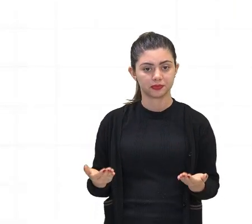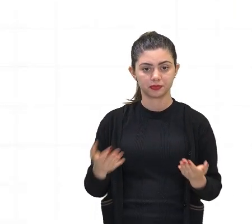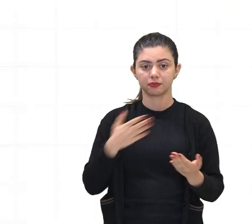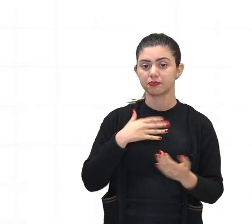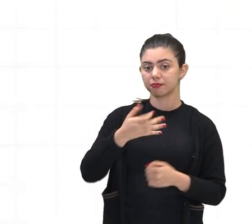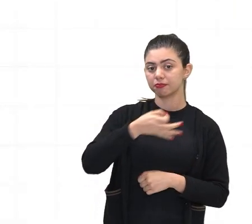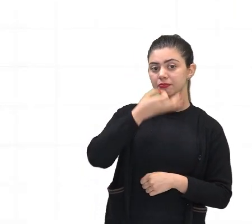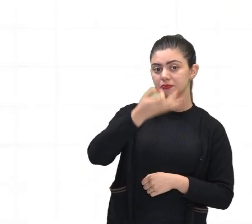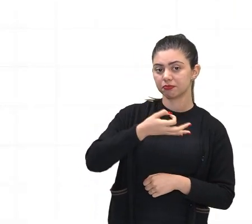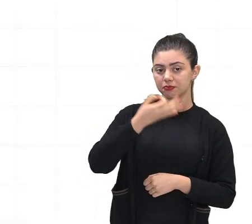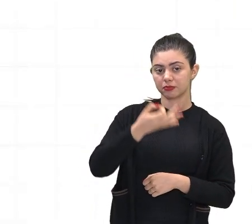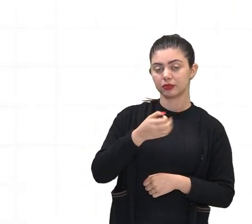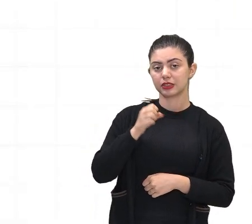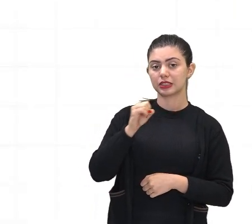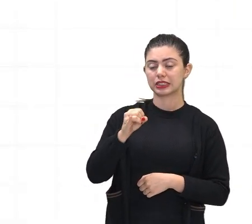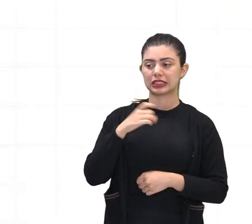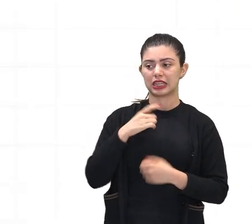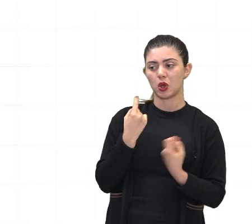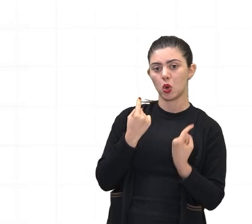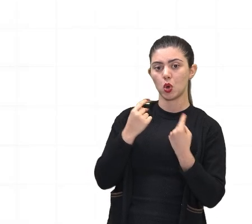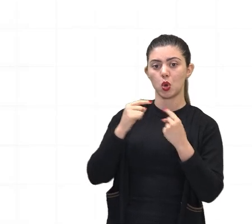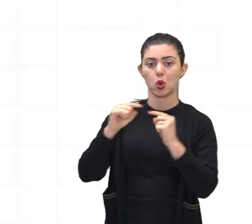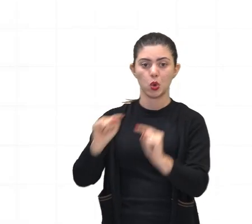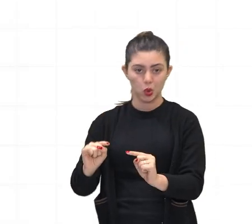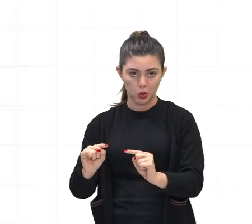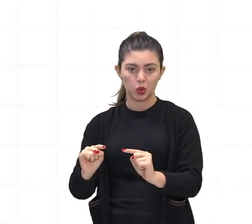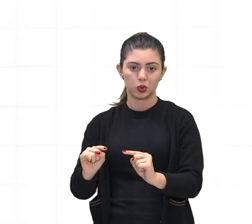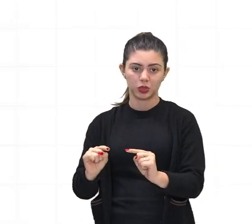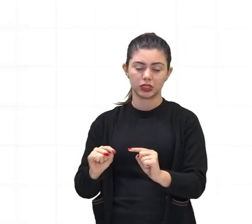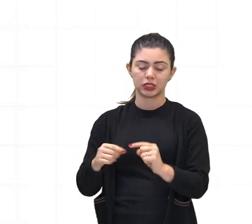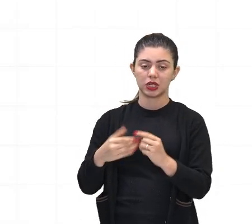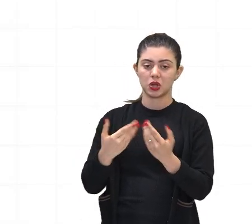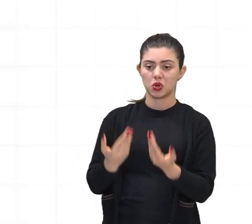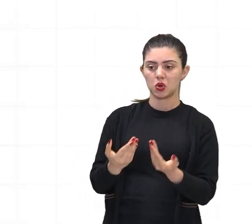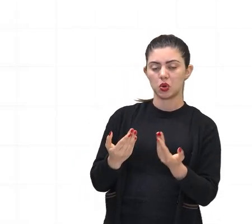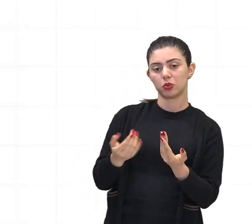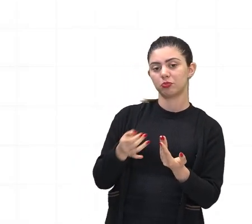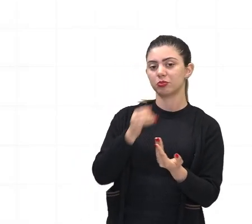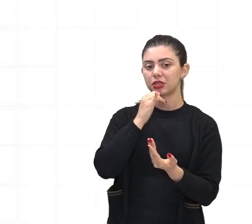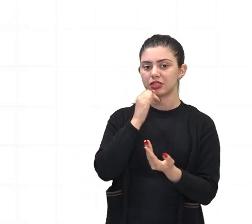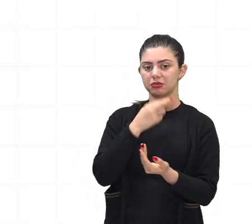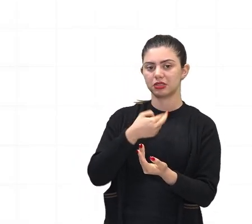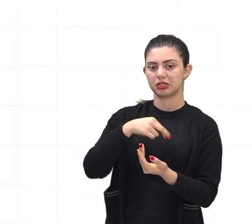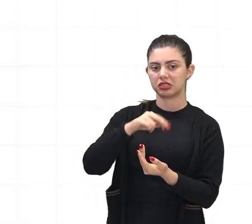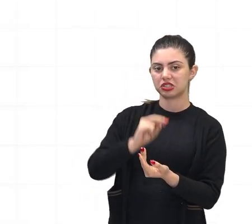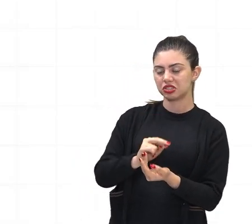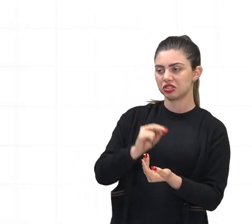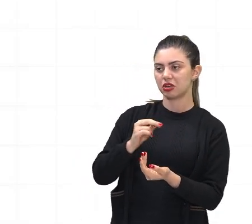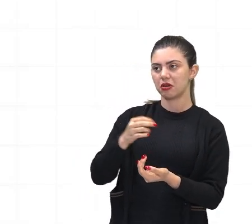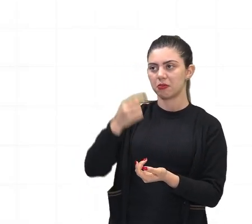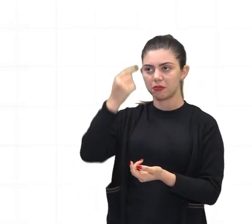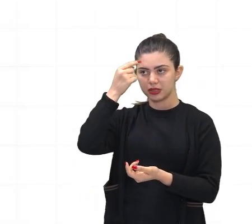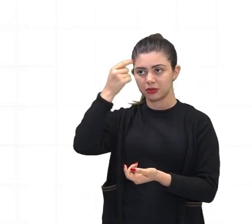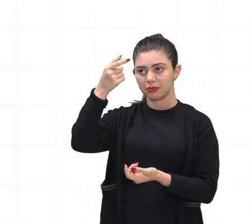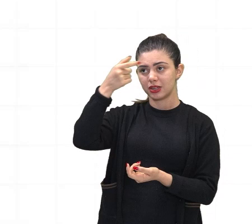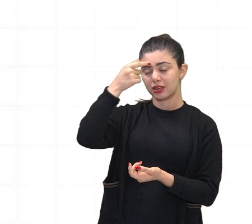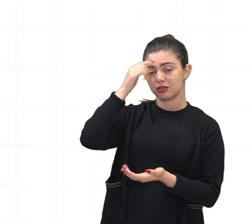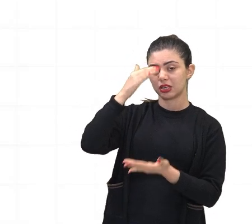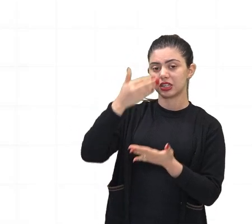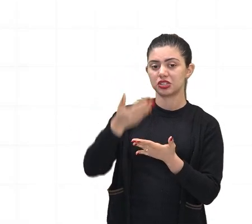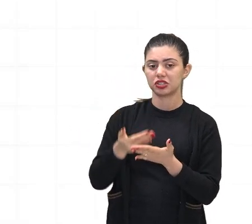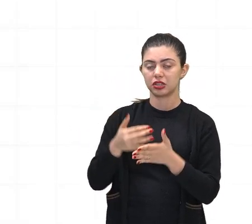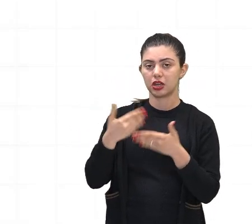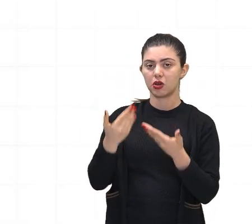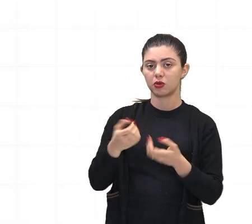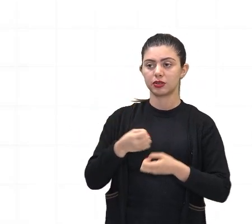essa expressão ferem a dignidade, a vida, a liberdade, a crença e mesmo a liberdade